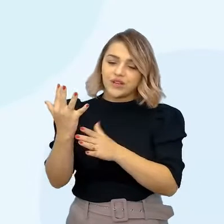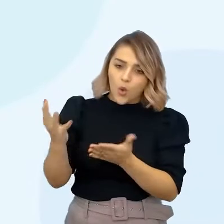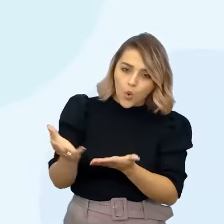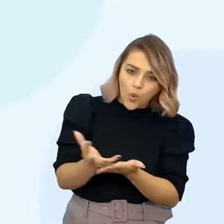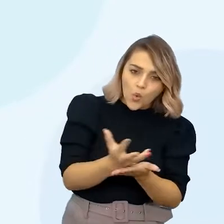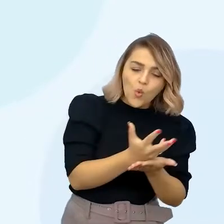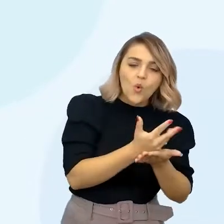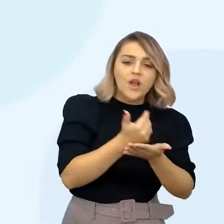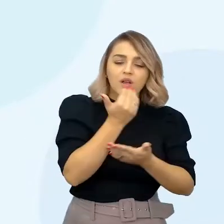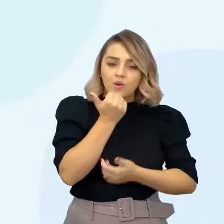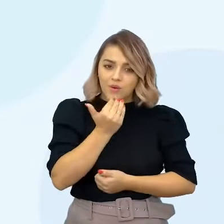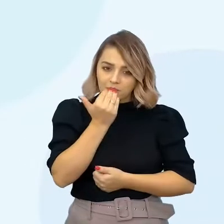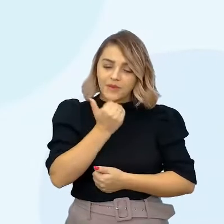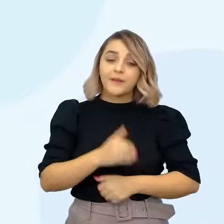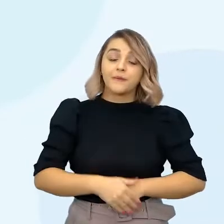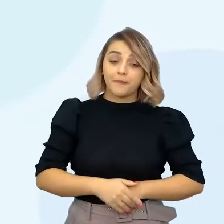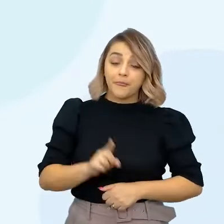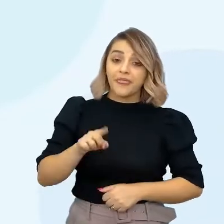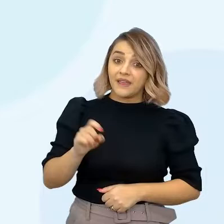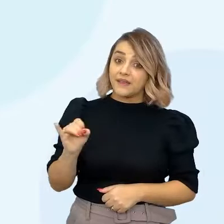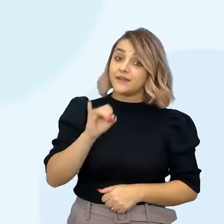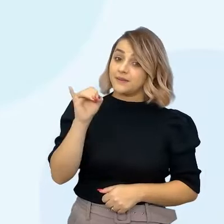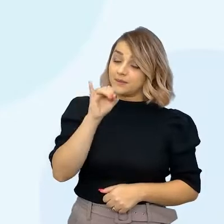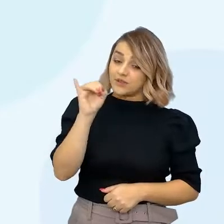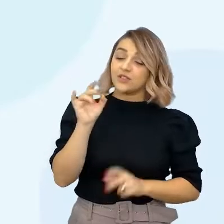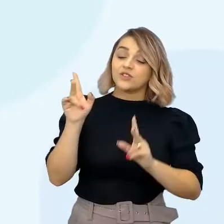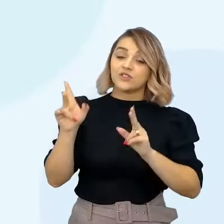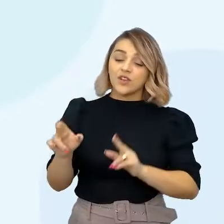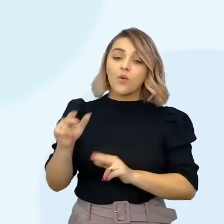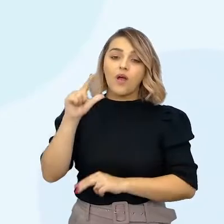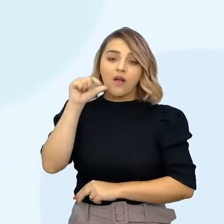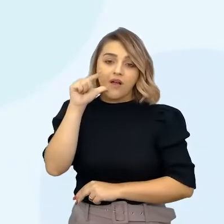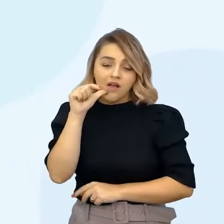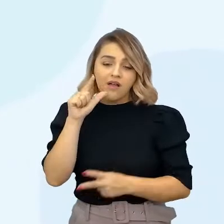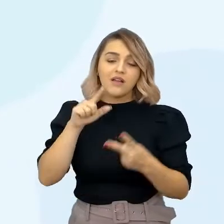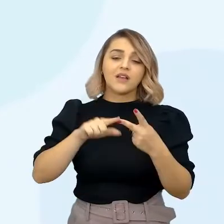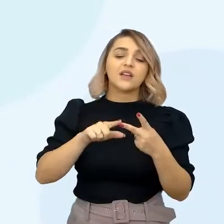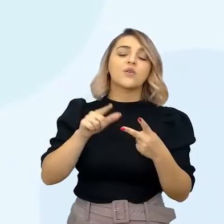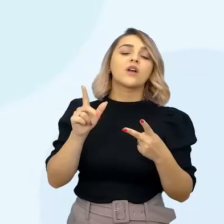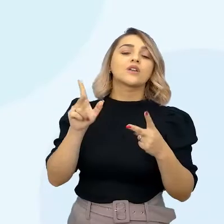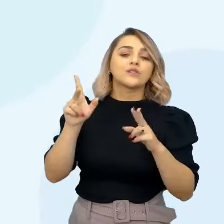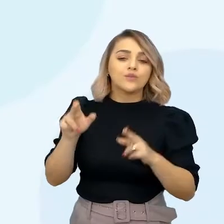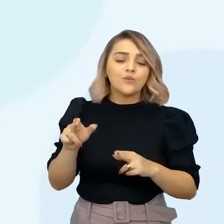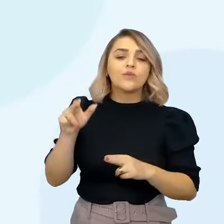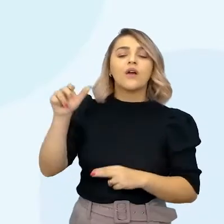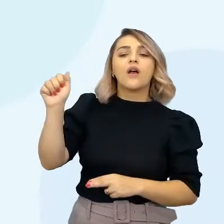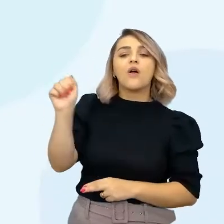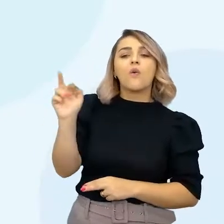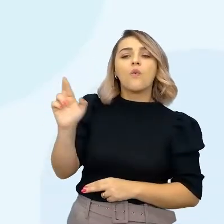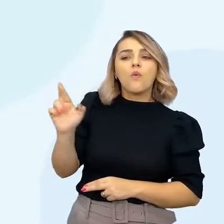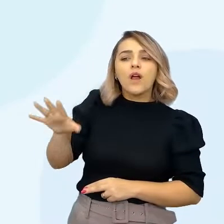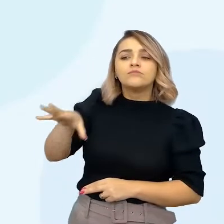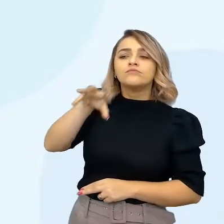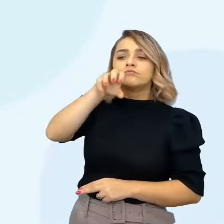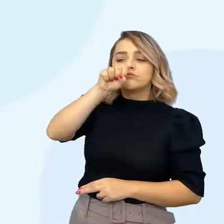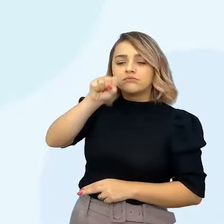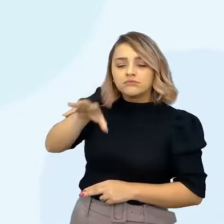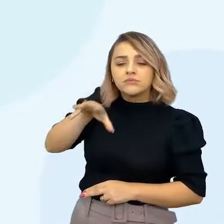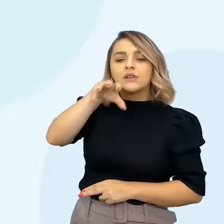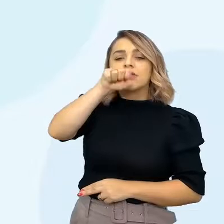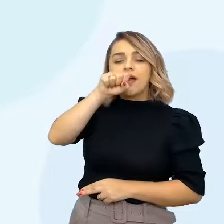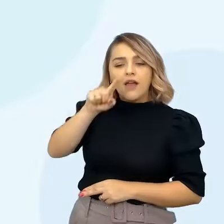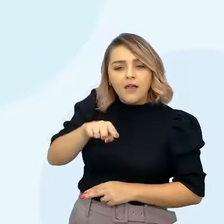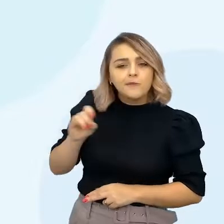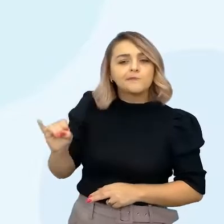importante quanto a água que eles bebem e o ar que eles respiram. Eles não poderiam existir sem essa fonte